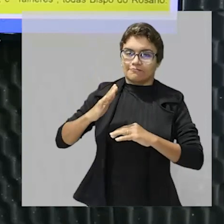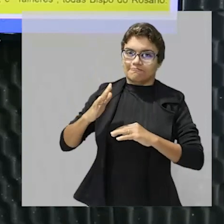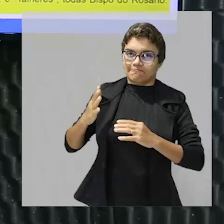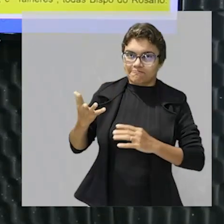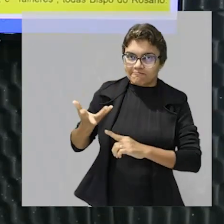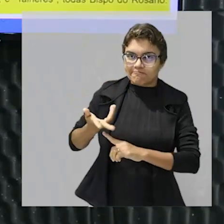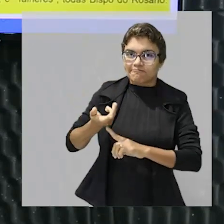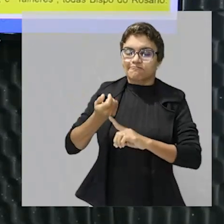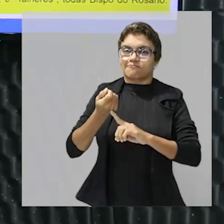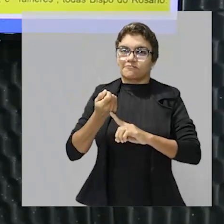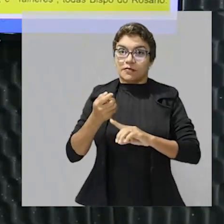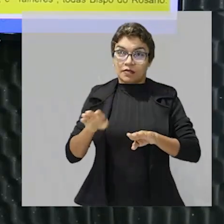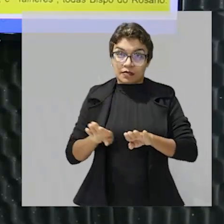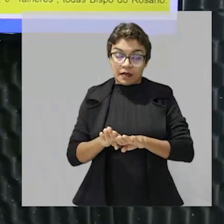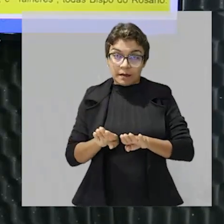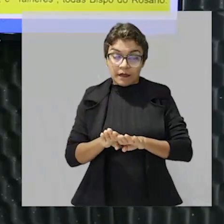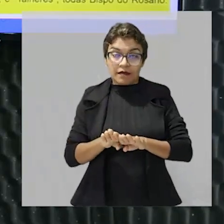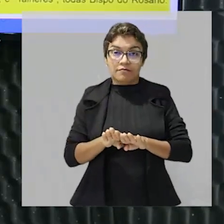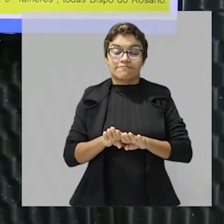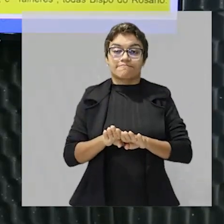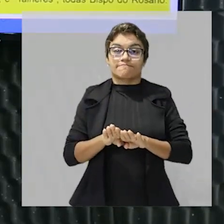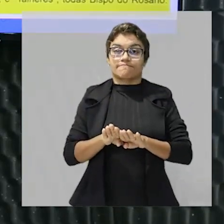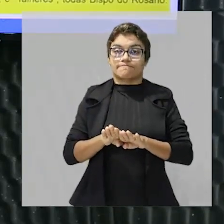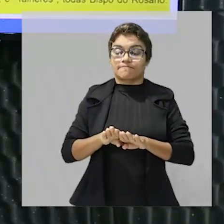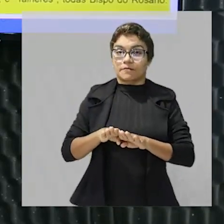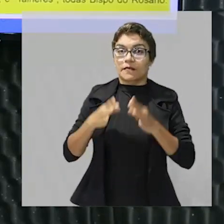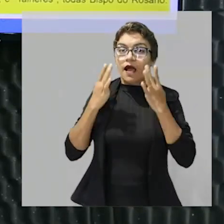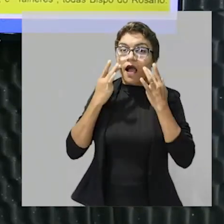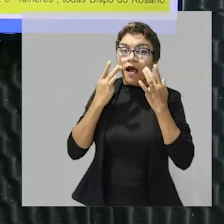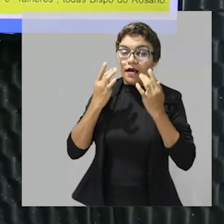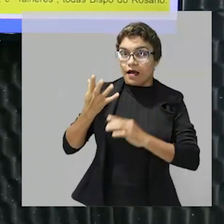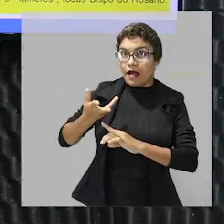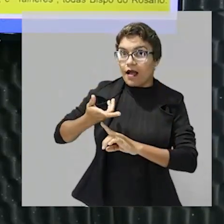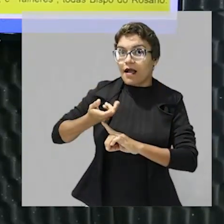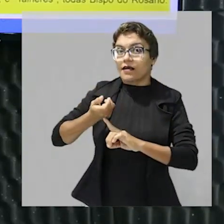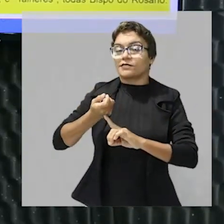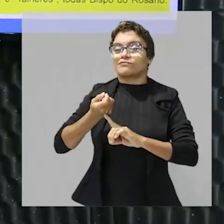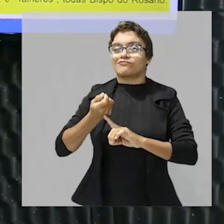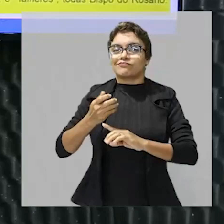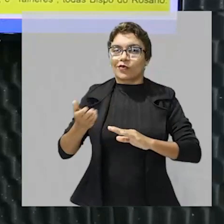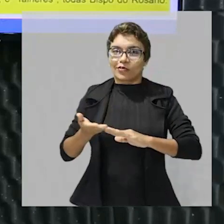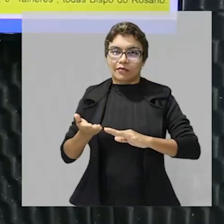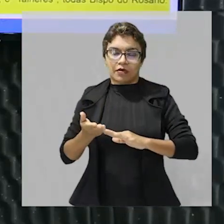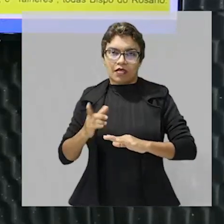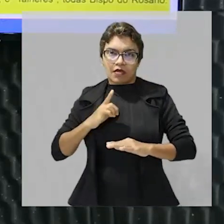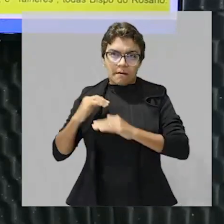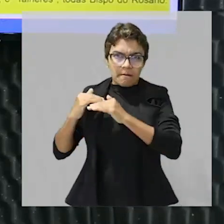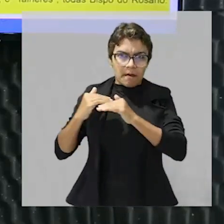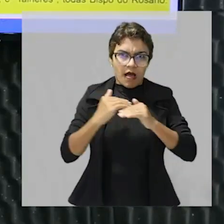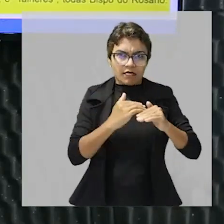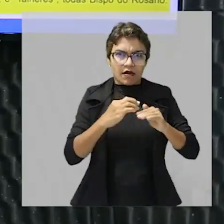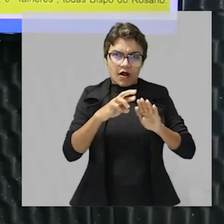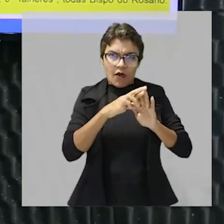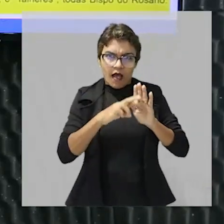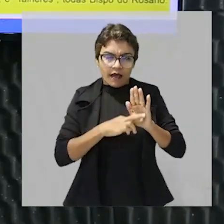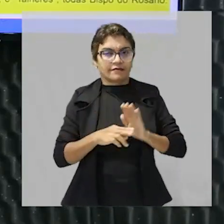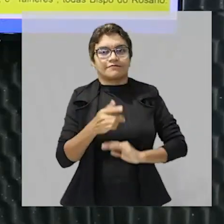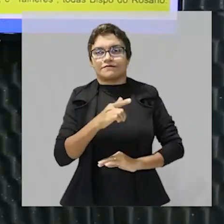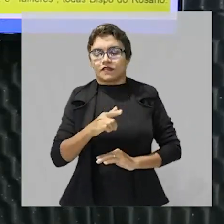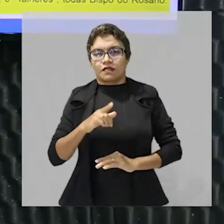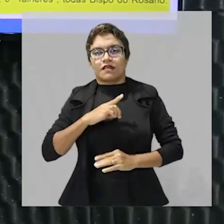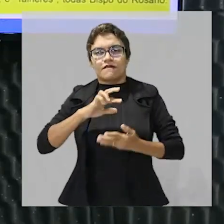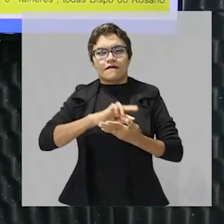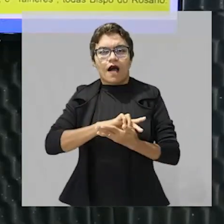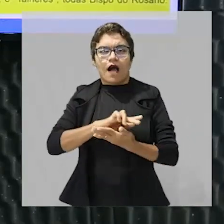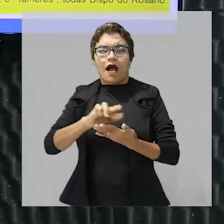contemporânea no Brasil. Só que a arte contemporânea ela não tem uma regra, não existe um padrão. Você tem várias definições,